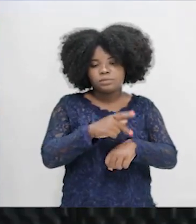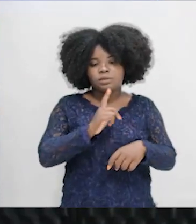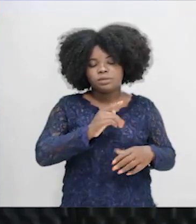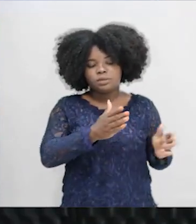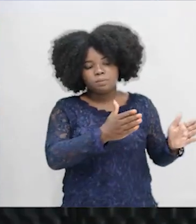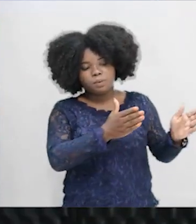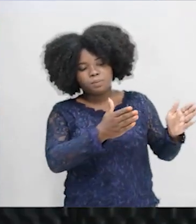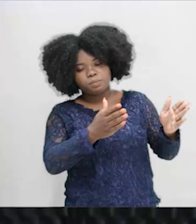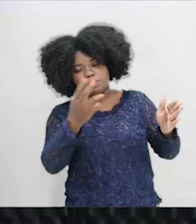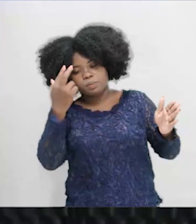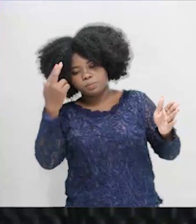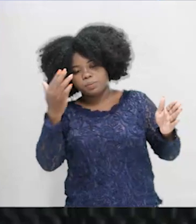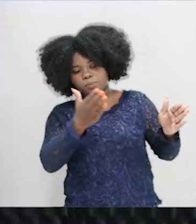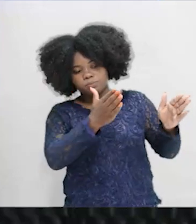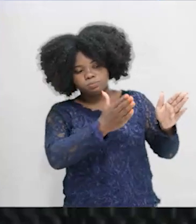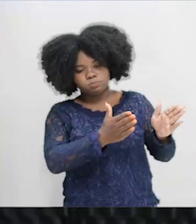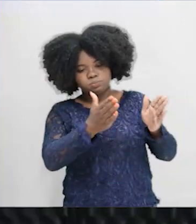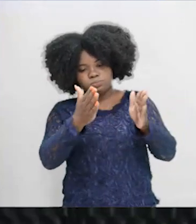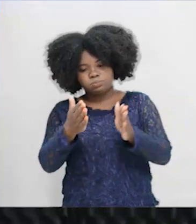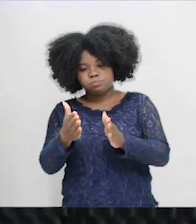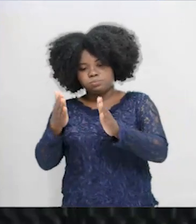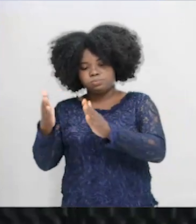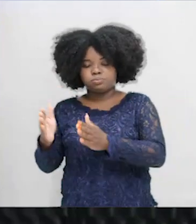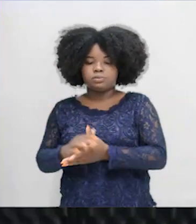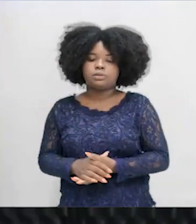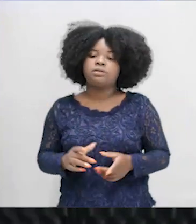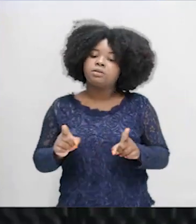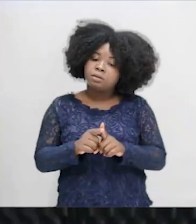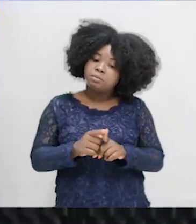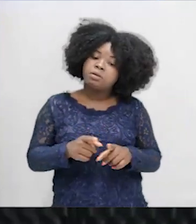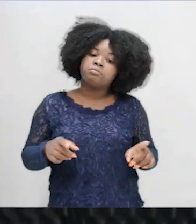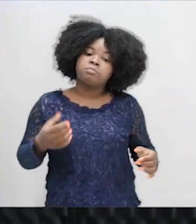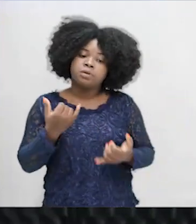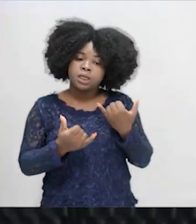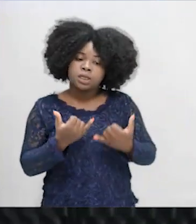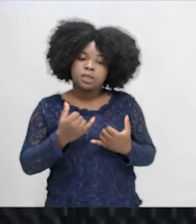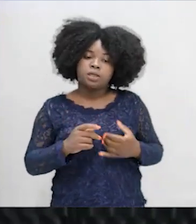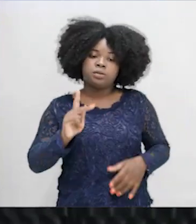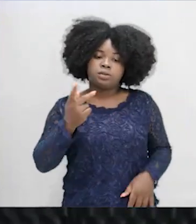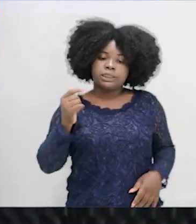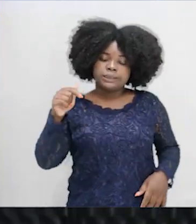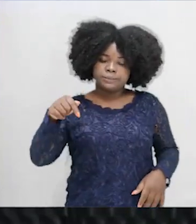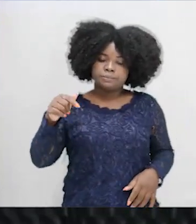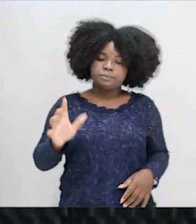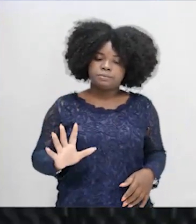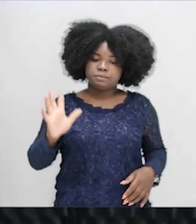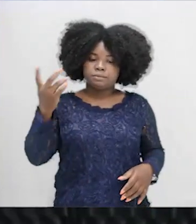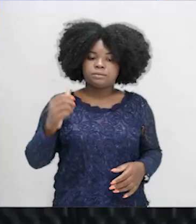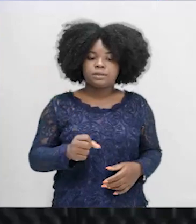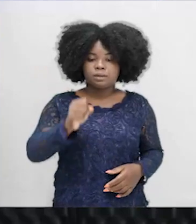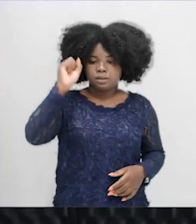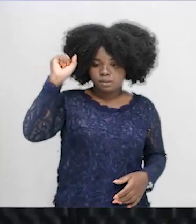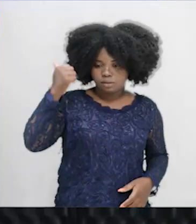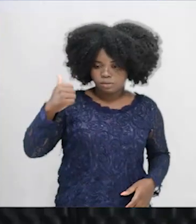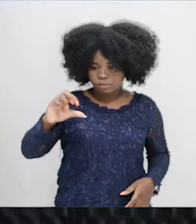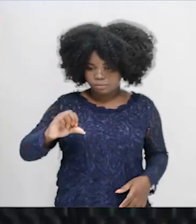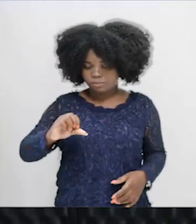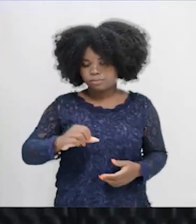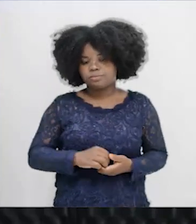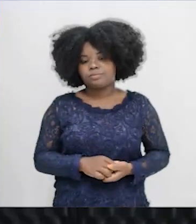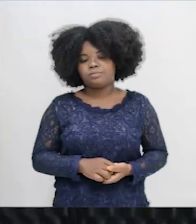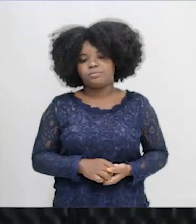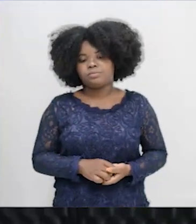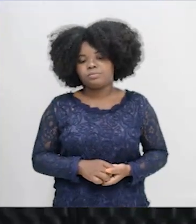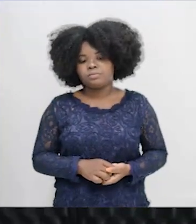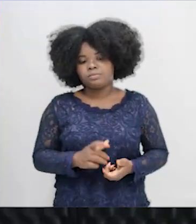histórias a partir de cenas, seria uma prévia das histórias em quadrinhos. Então, isso vai acontecendo. Já no século XIX, no que